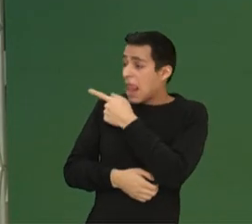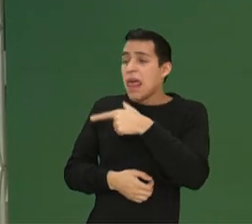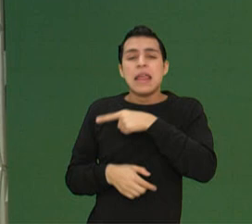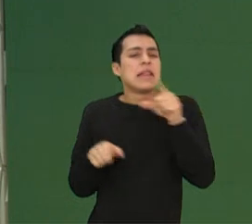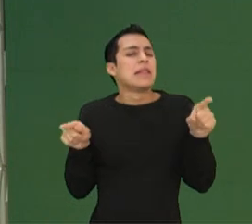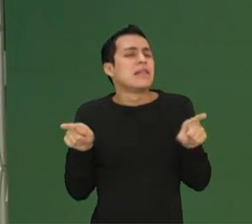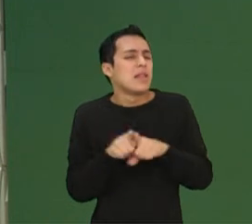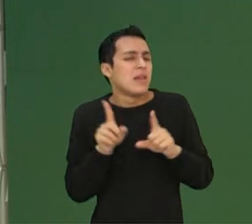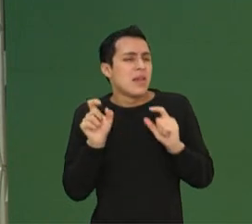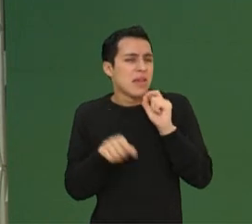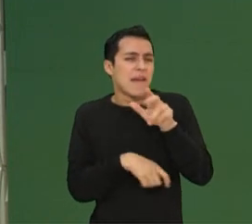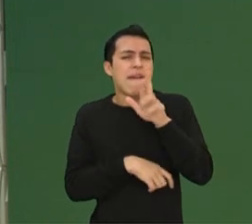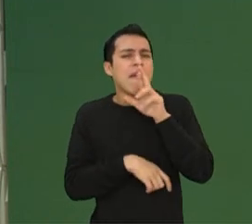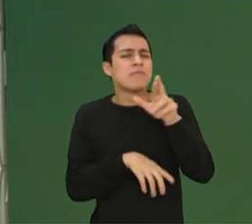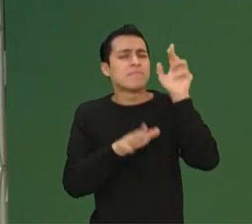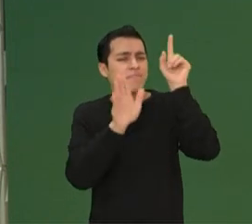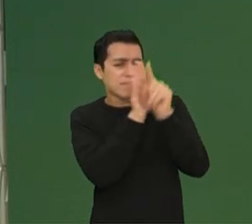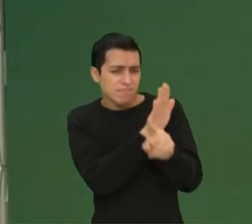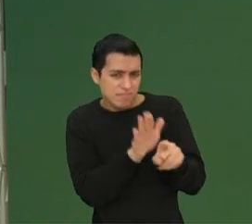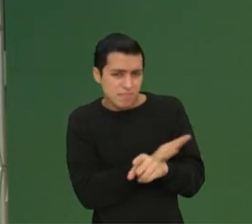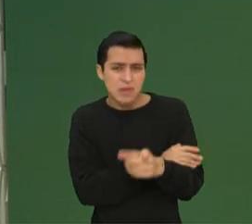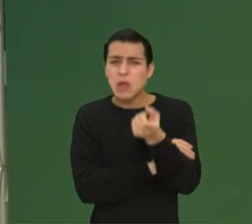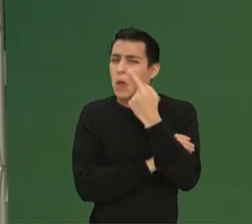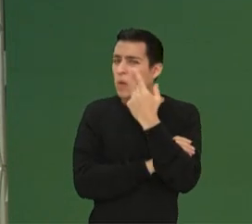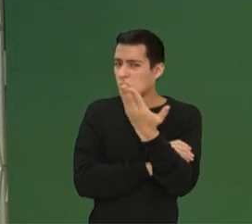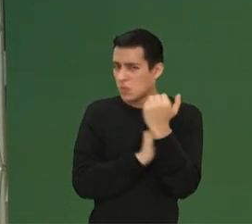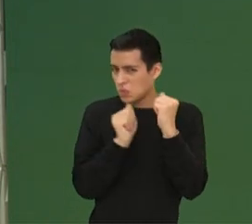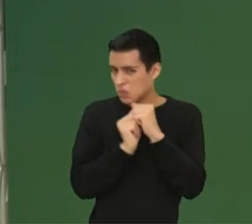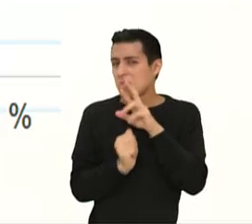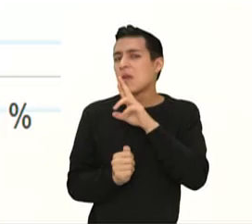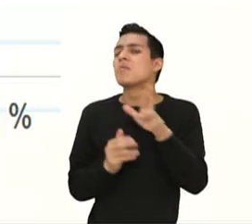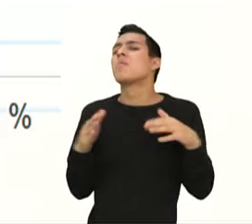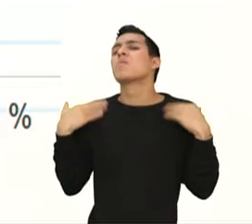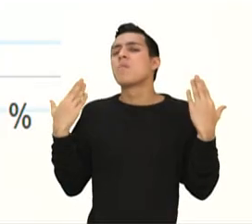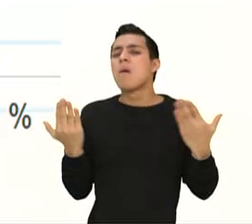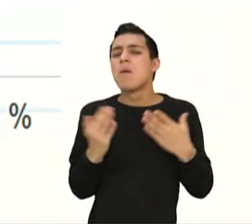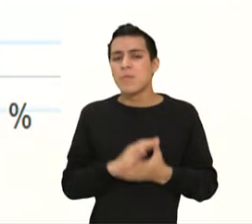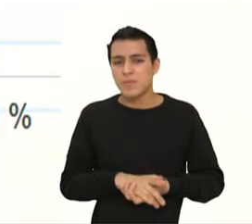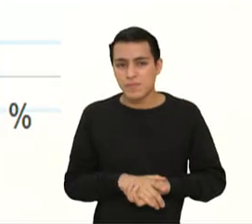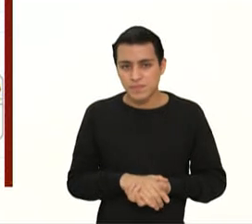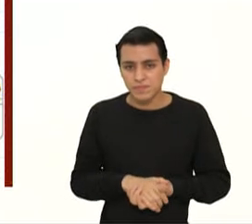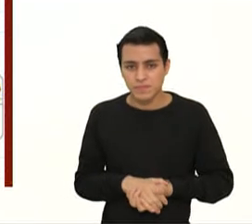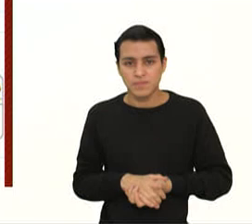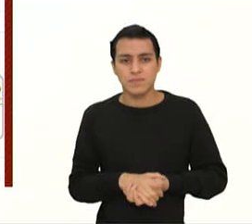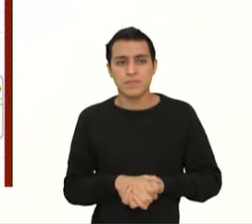encontramos o resultado de uma enquete. Confira comigo esse resultado.